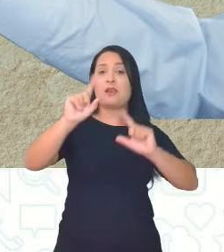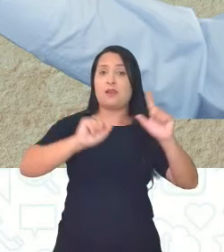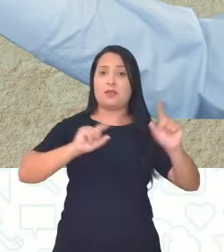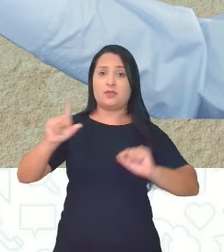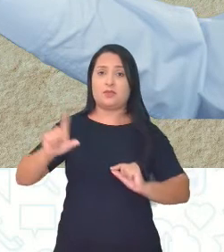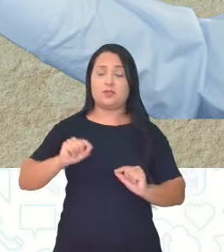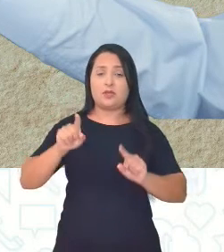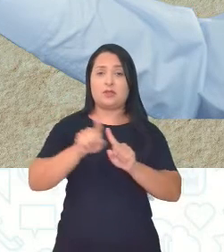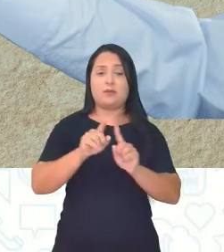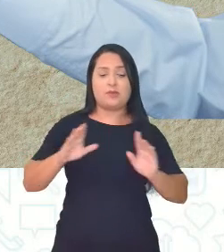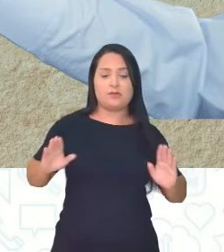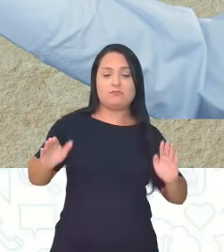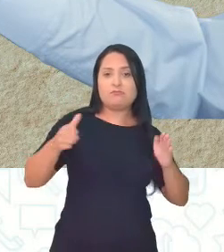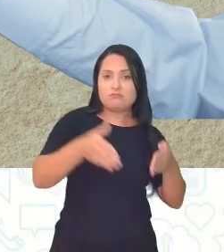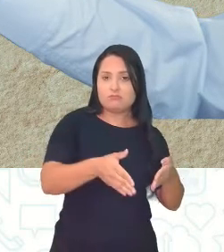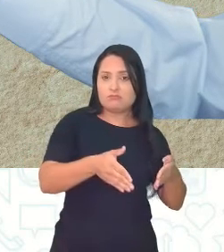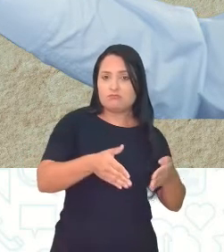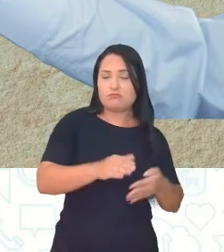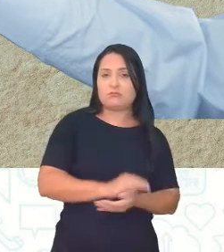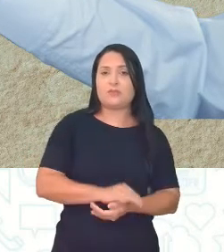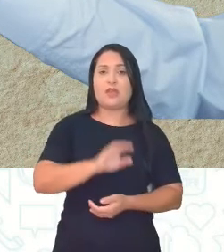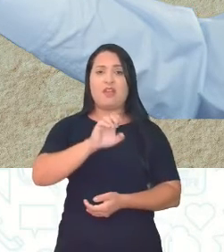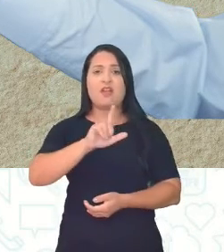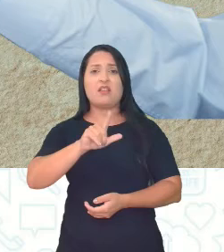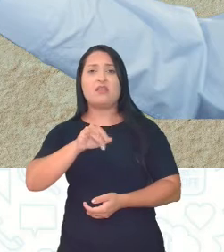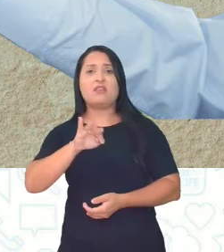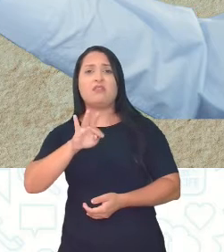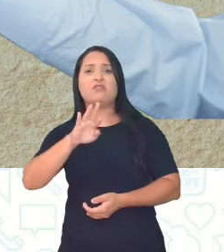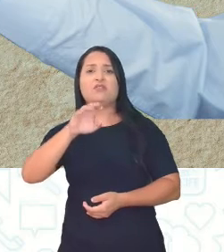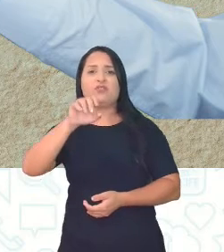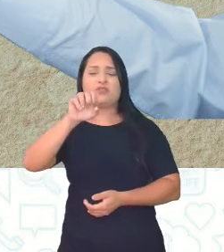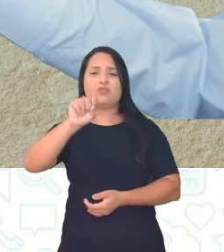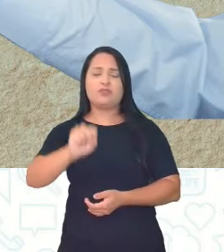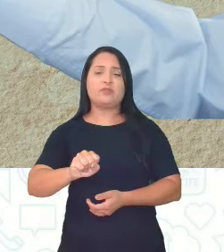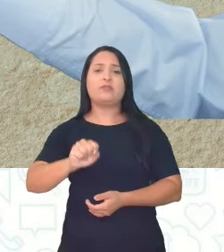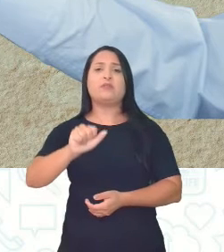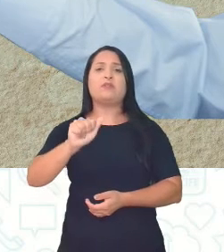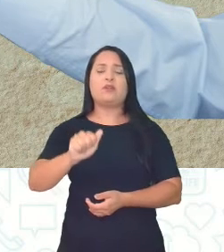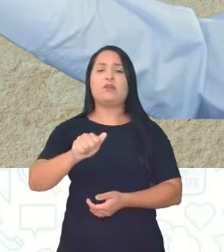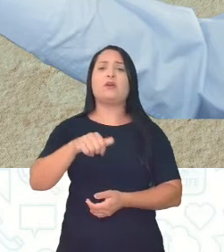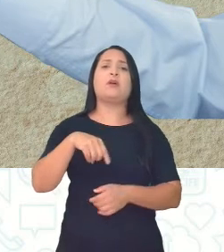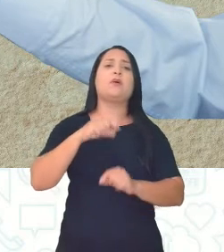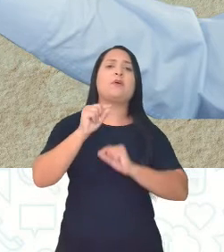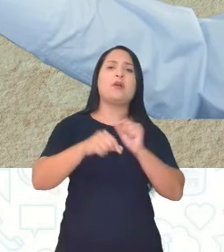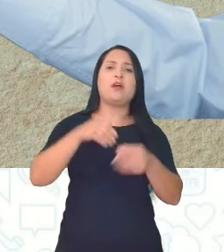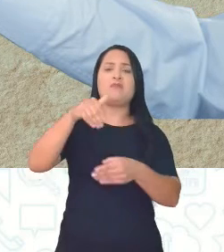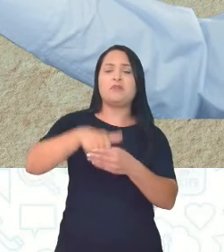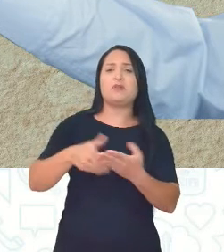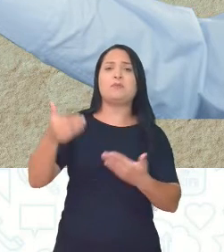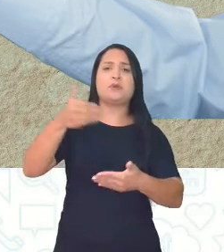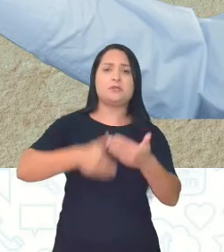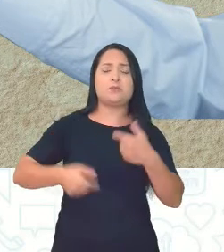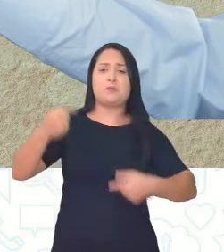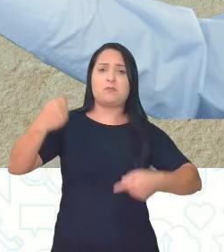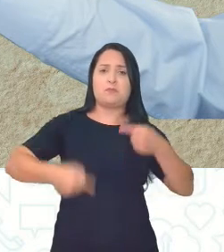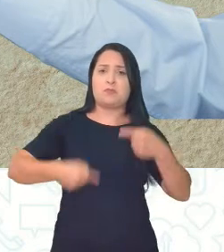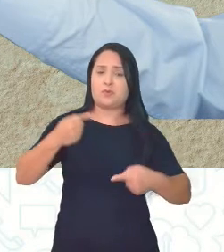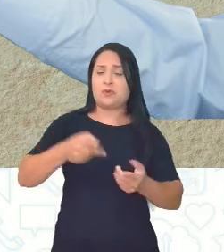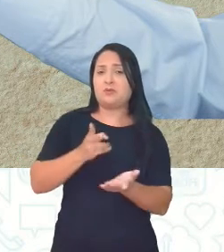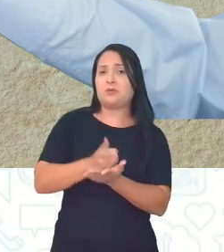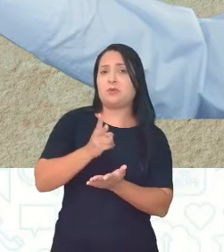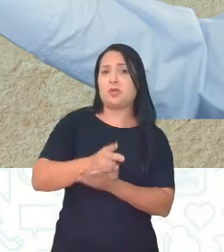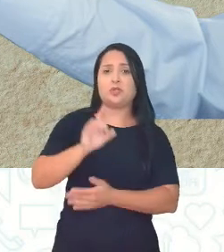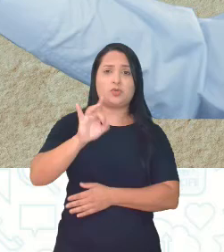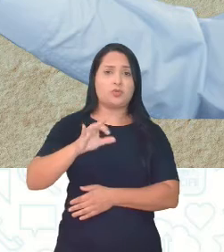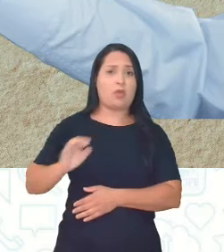e centralizadora. Né? Elitista, porque vem aí dessa questão do voto mesmo, a participação política ativa